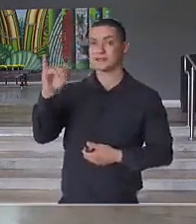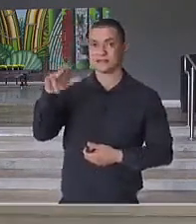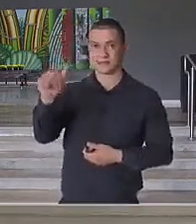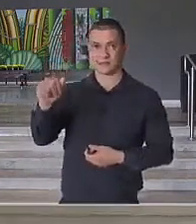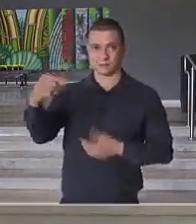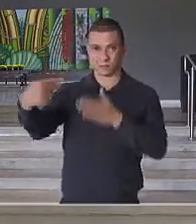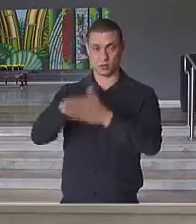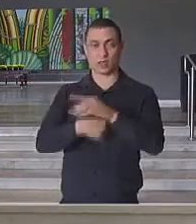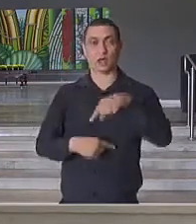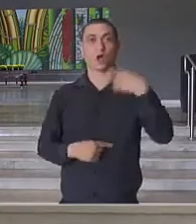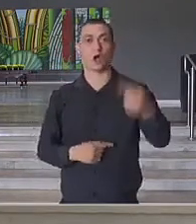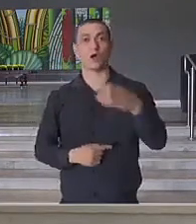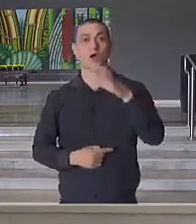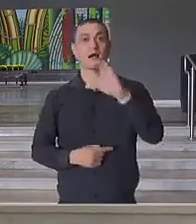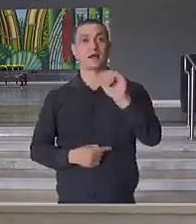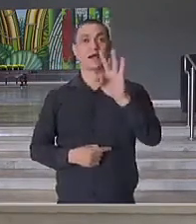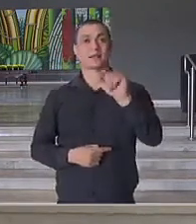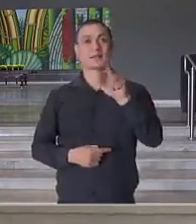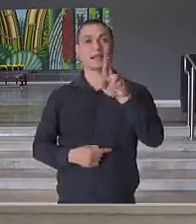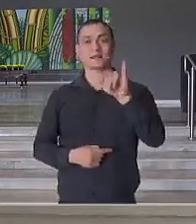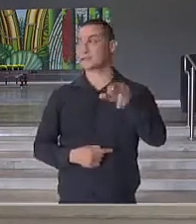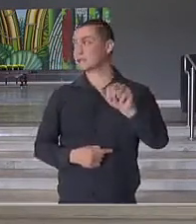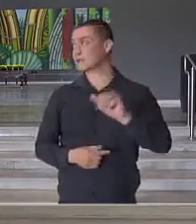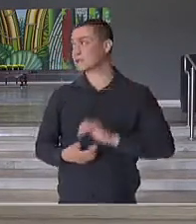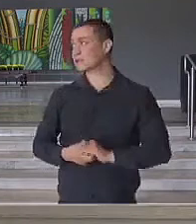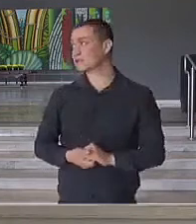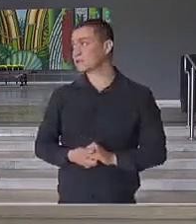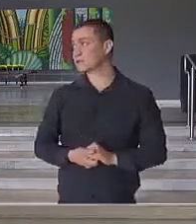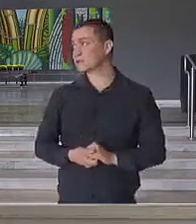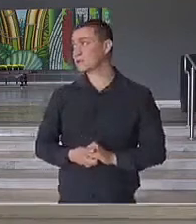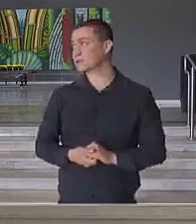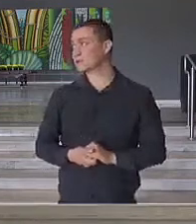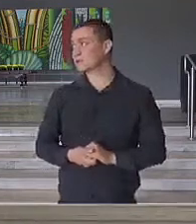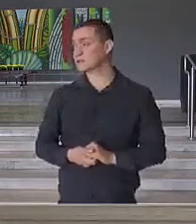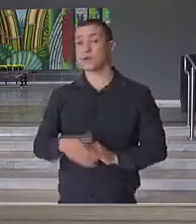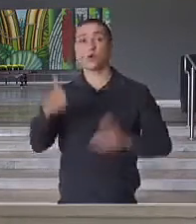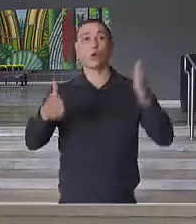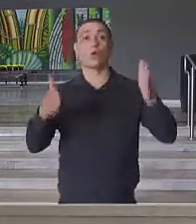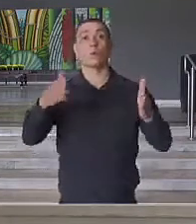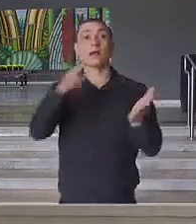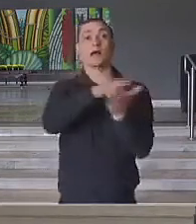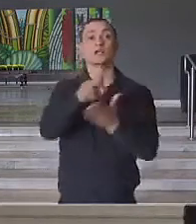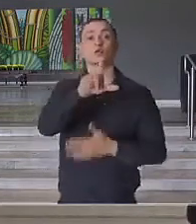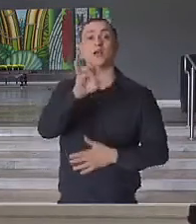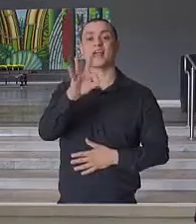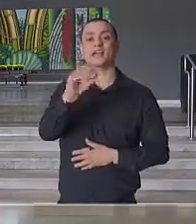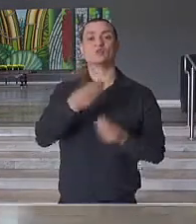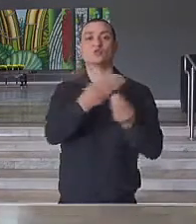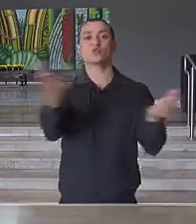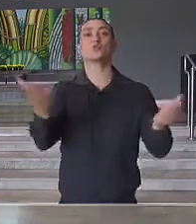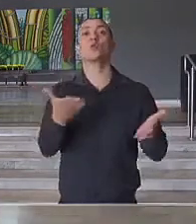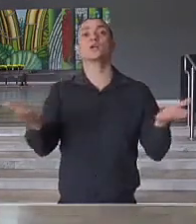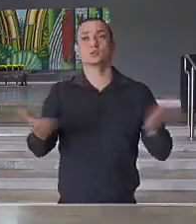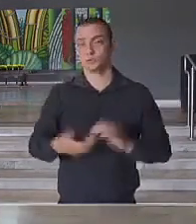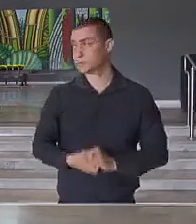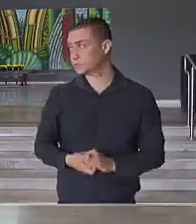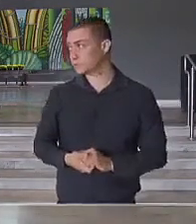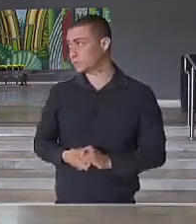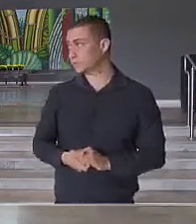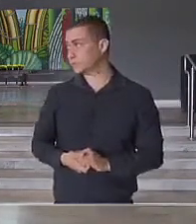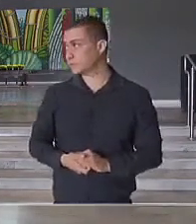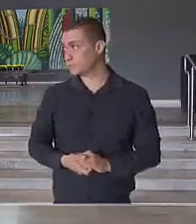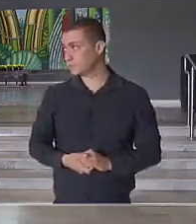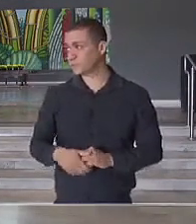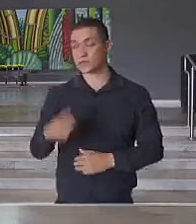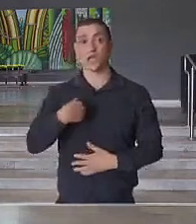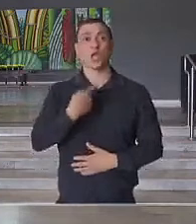passar a Catarina Hong, Os leitos, os prazos e a distribuição. Quando nós falamos